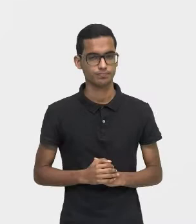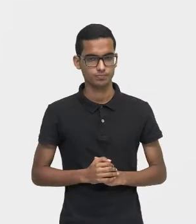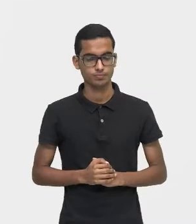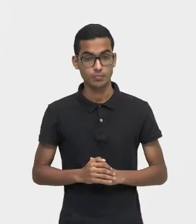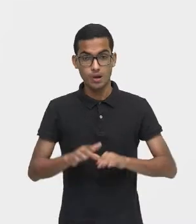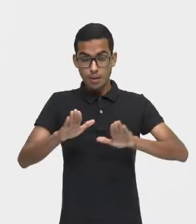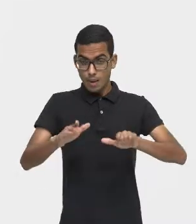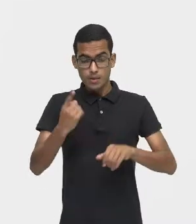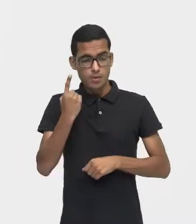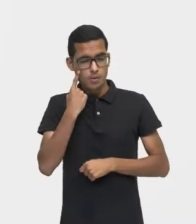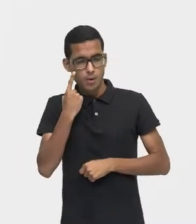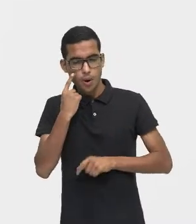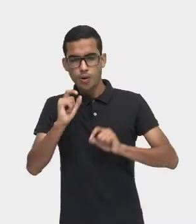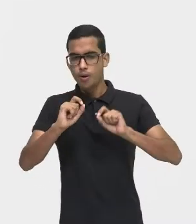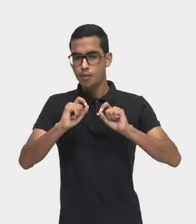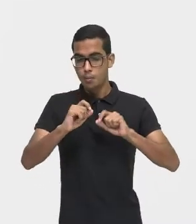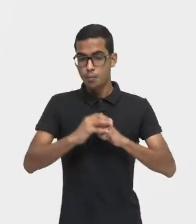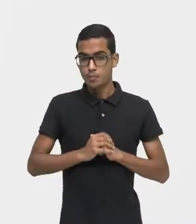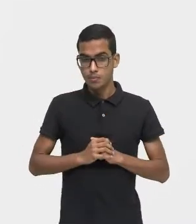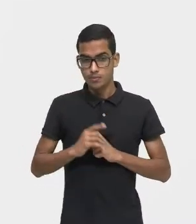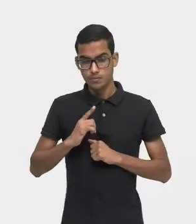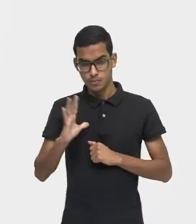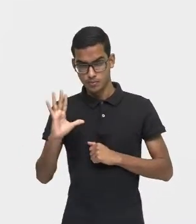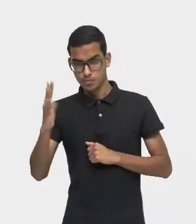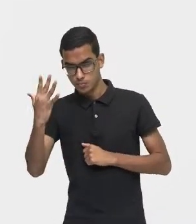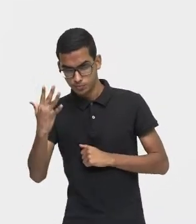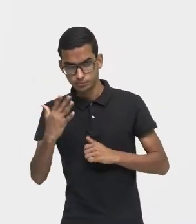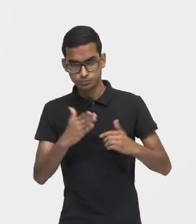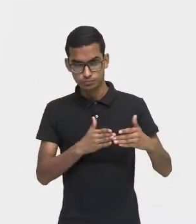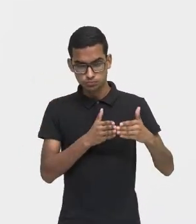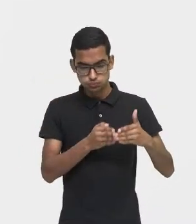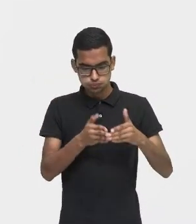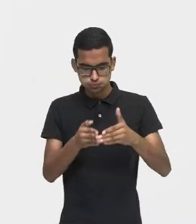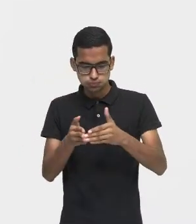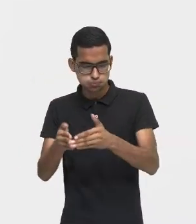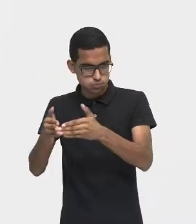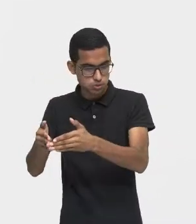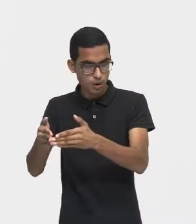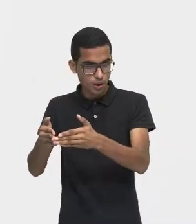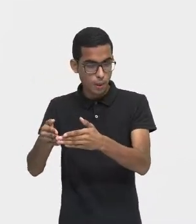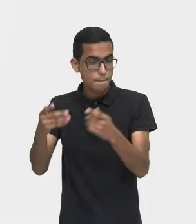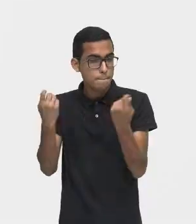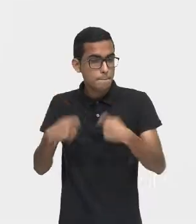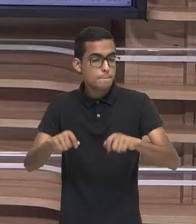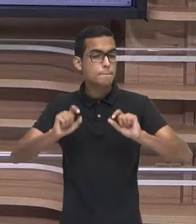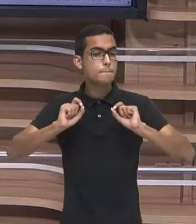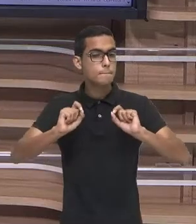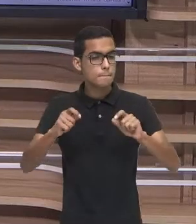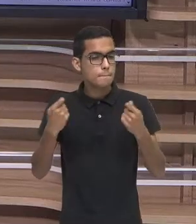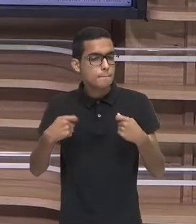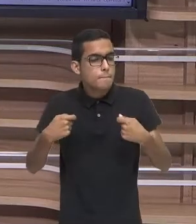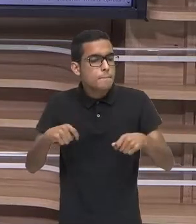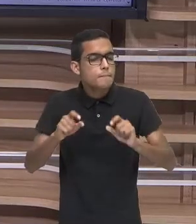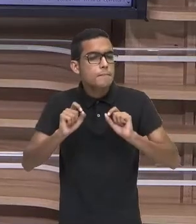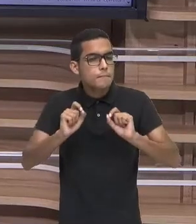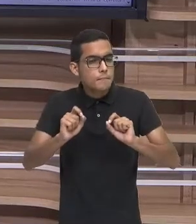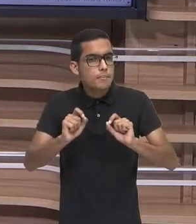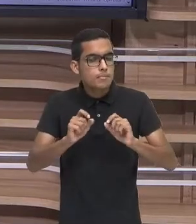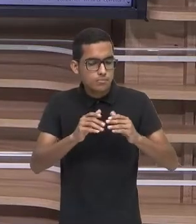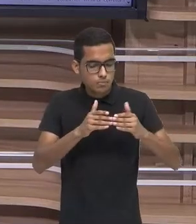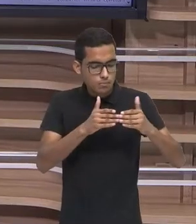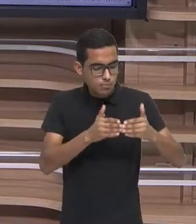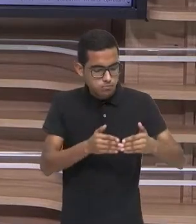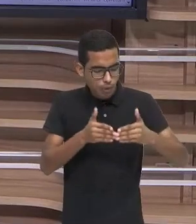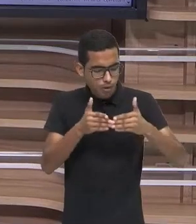gente observa, né, que para ocorrer todo esse transporte hidroviário, vai ocorrer o quê? Essa navegação,